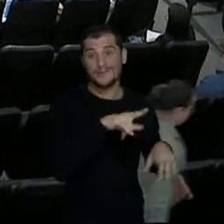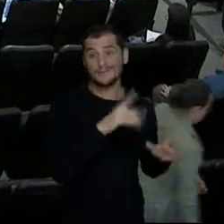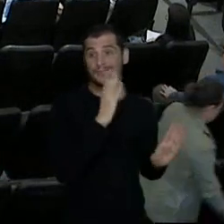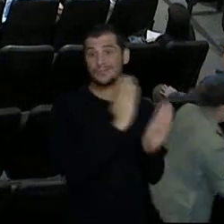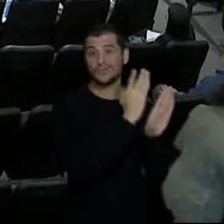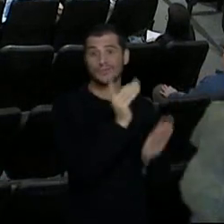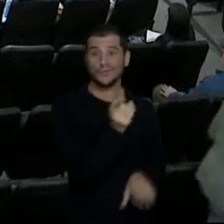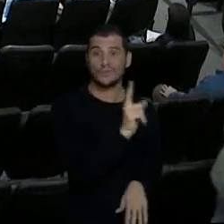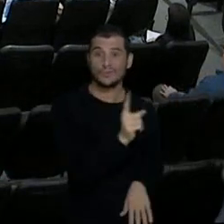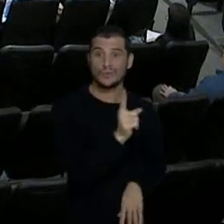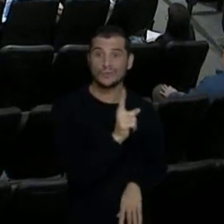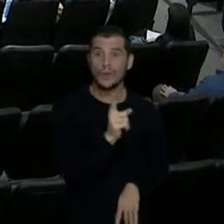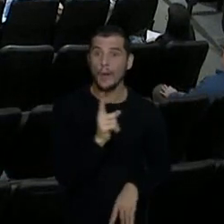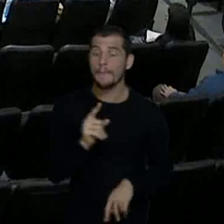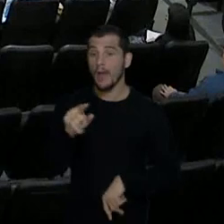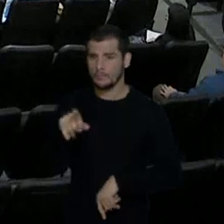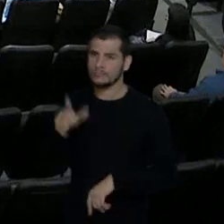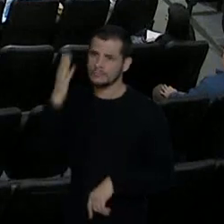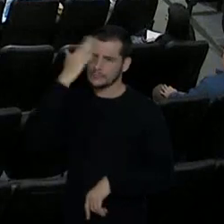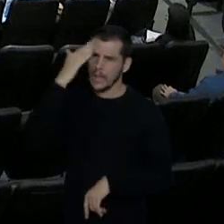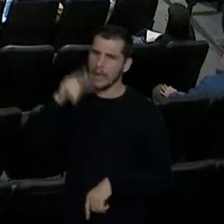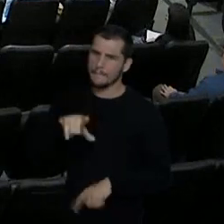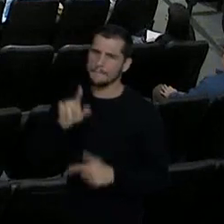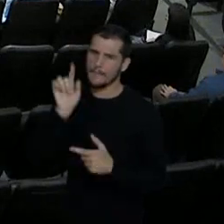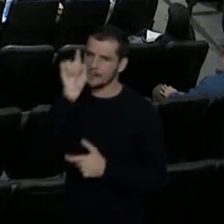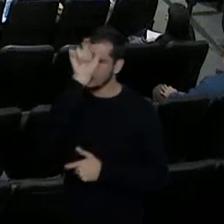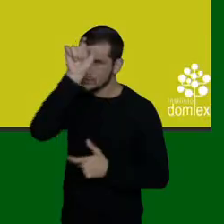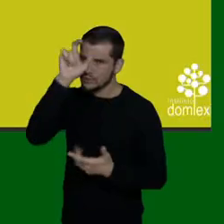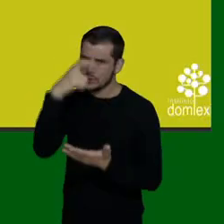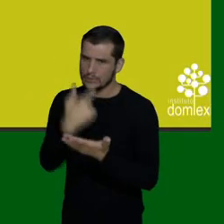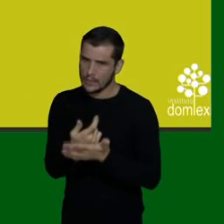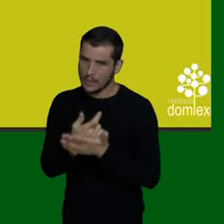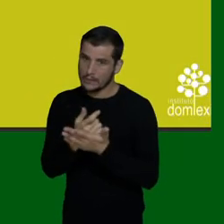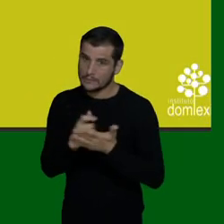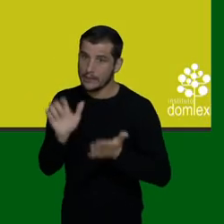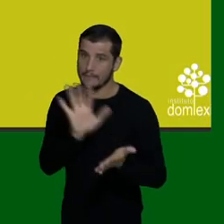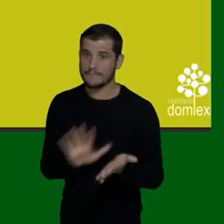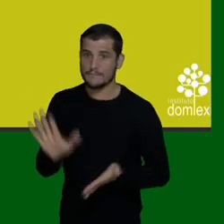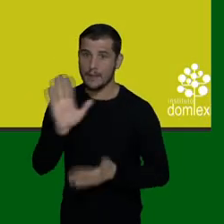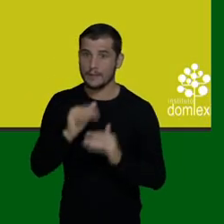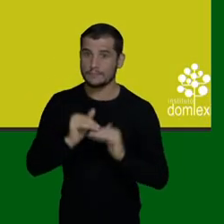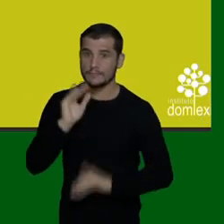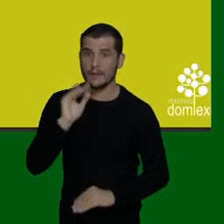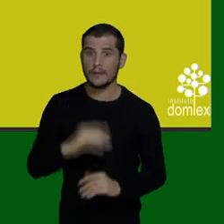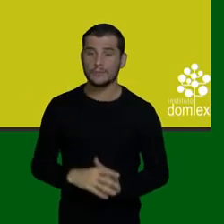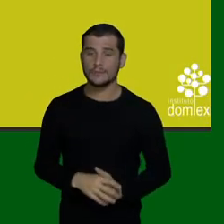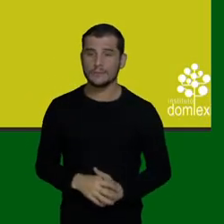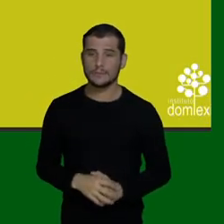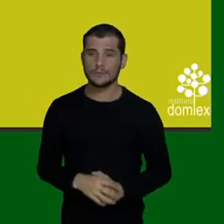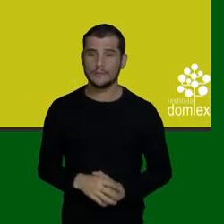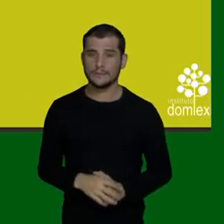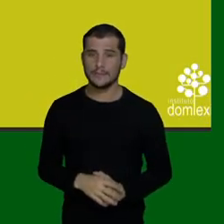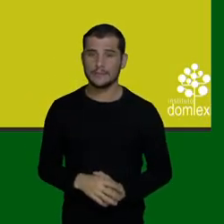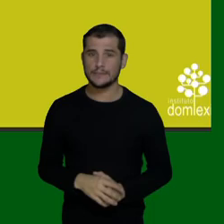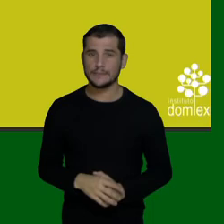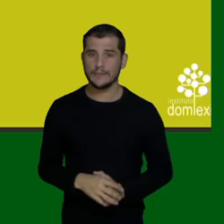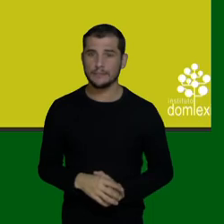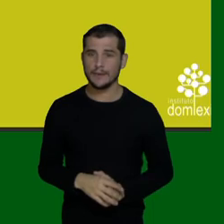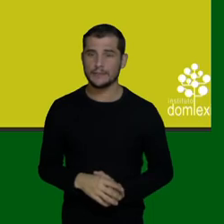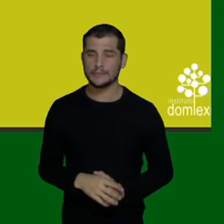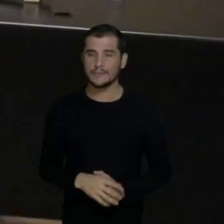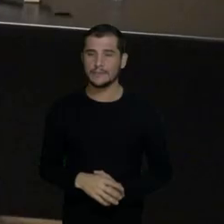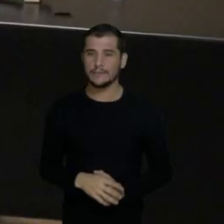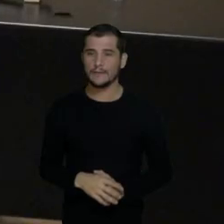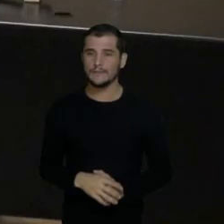mais imagéticos e por isso não tem receita de